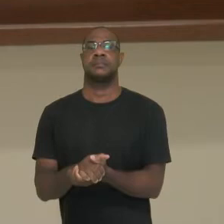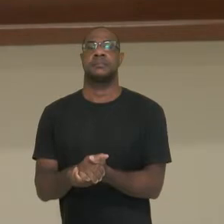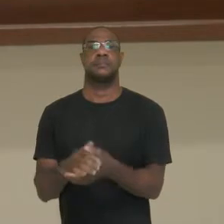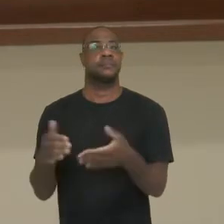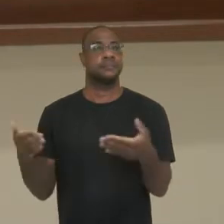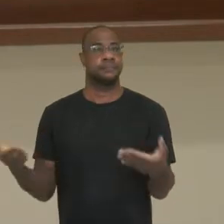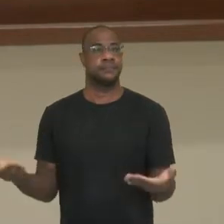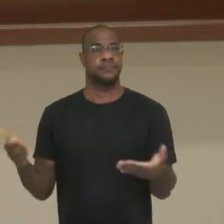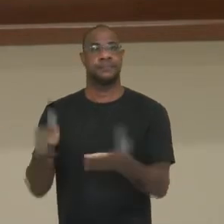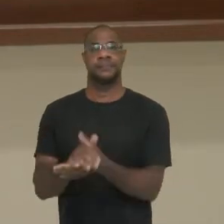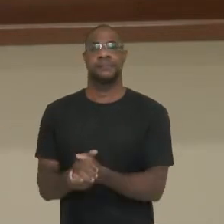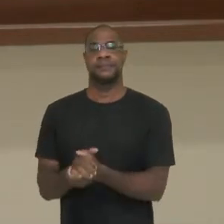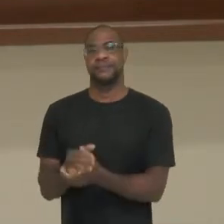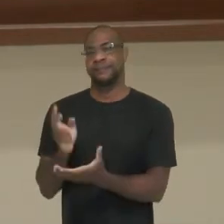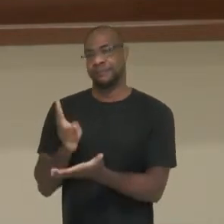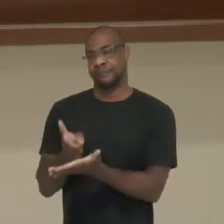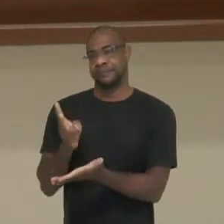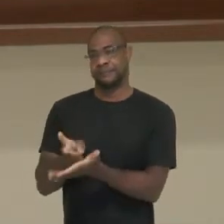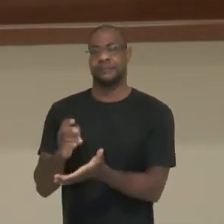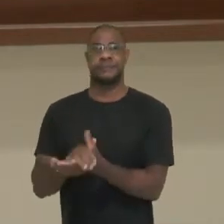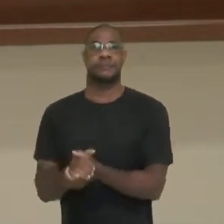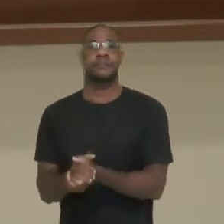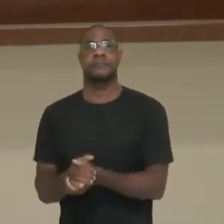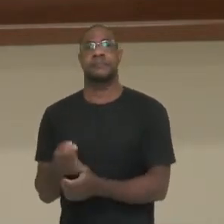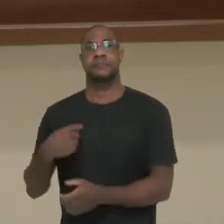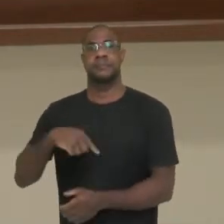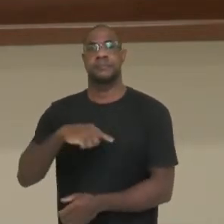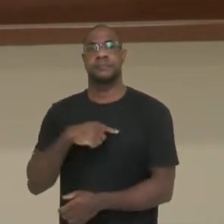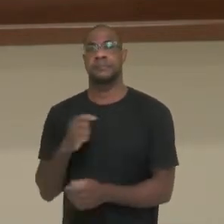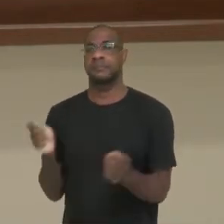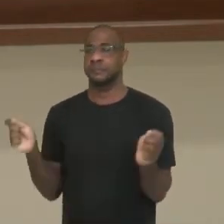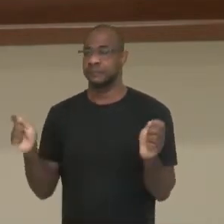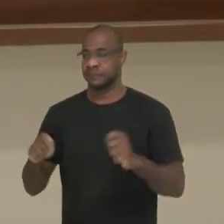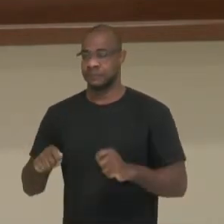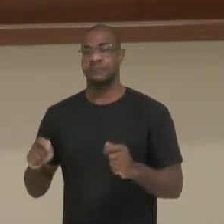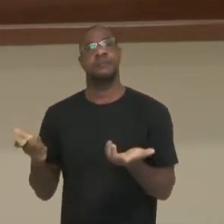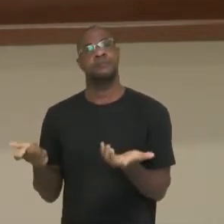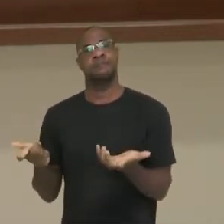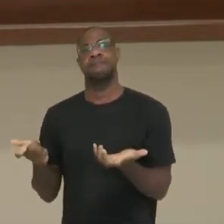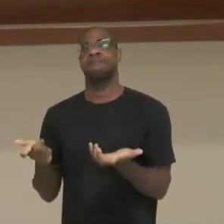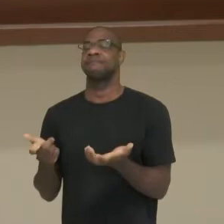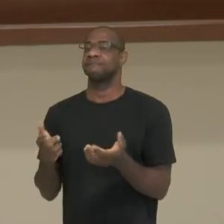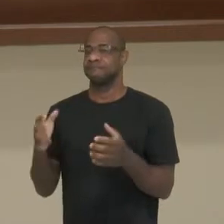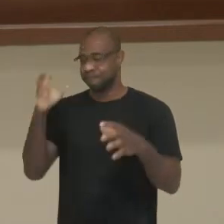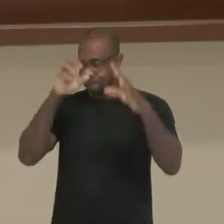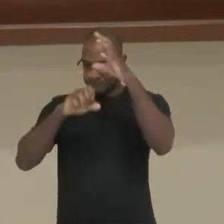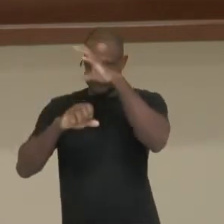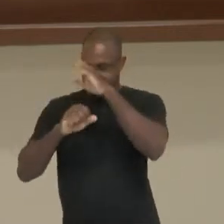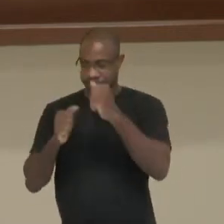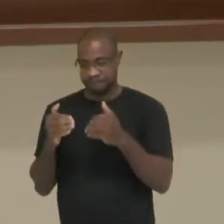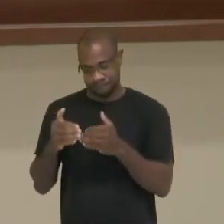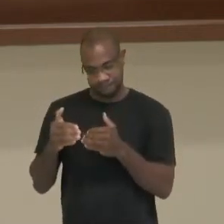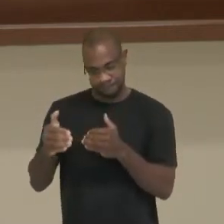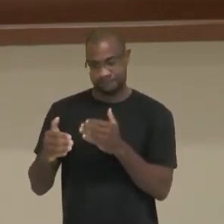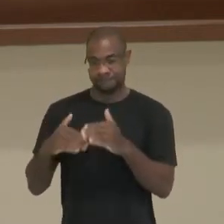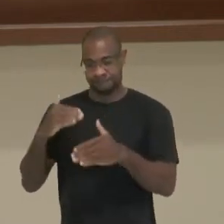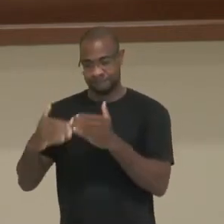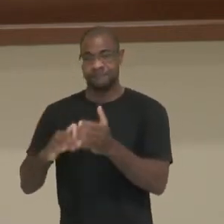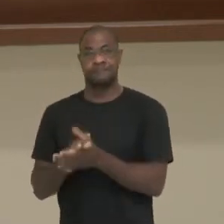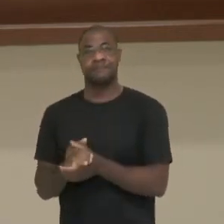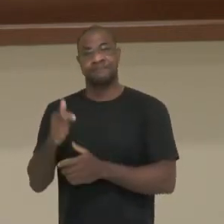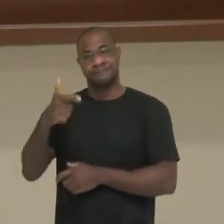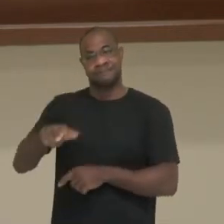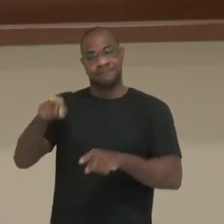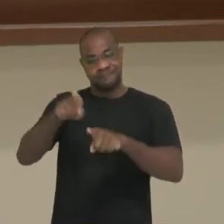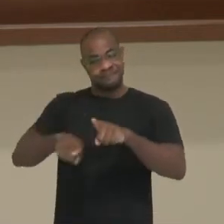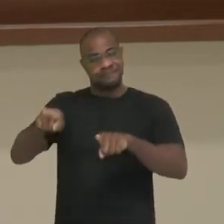Então vamos dar continuidade aqui. Para que a gente realmente aí carimbe o nosso aprendizado dentro dessa permutação com repetição, nós